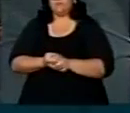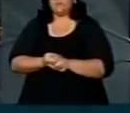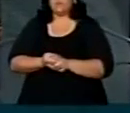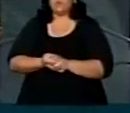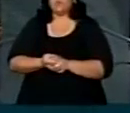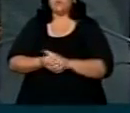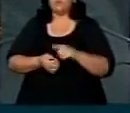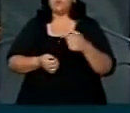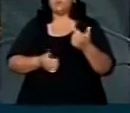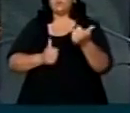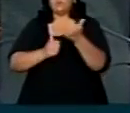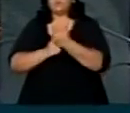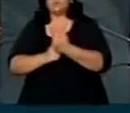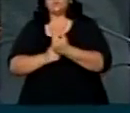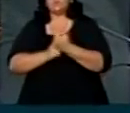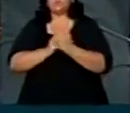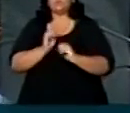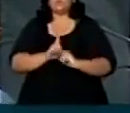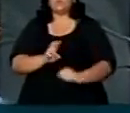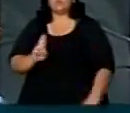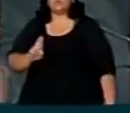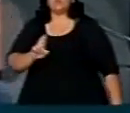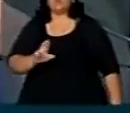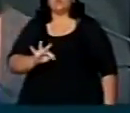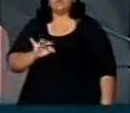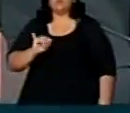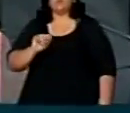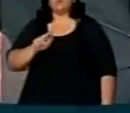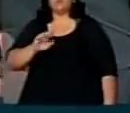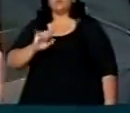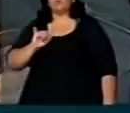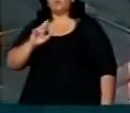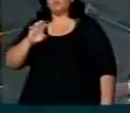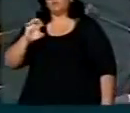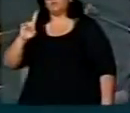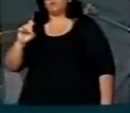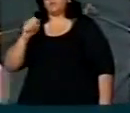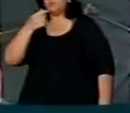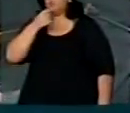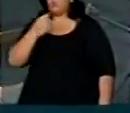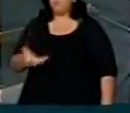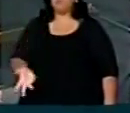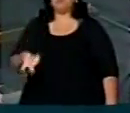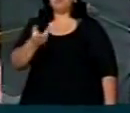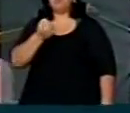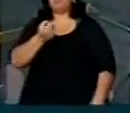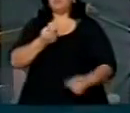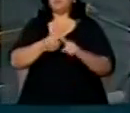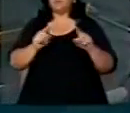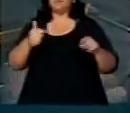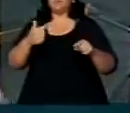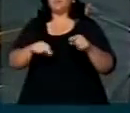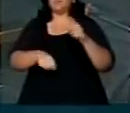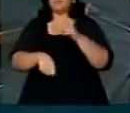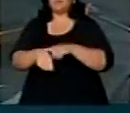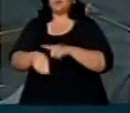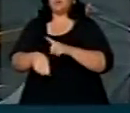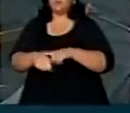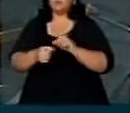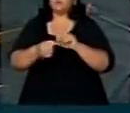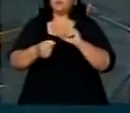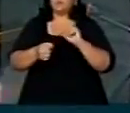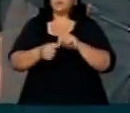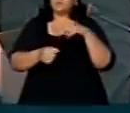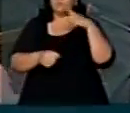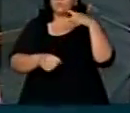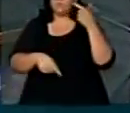Substituído pelo doutor Figueiredo, um homem extraordinário, mas que não teve tempo de imprimir uma política ao